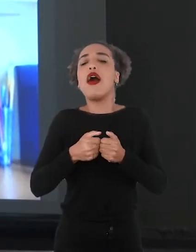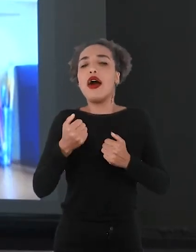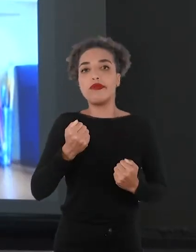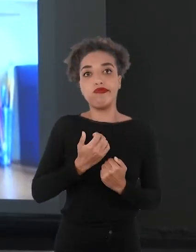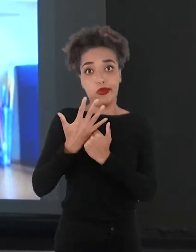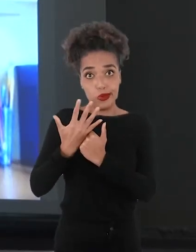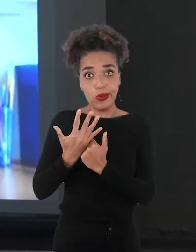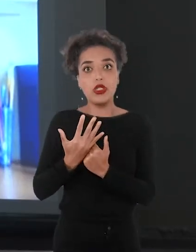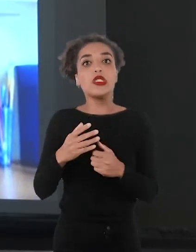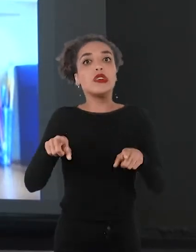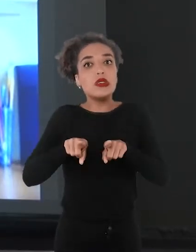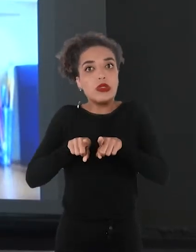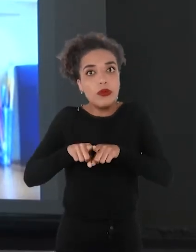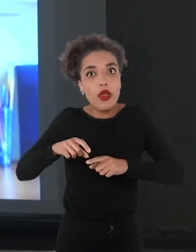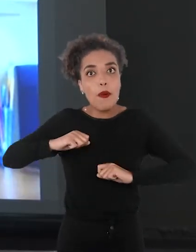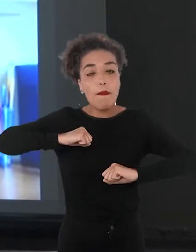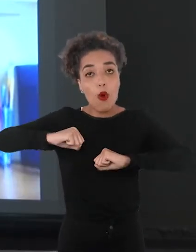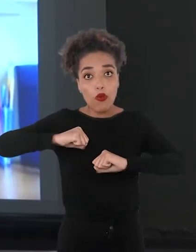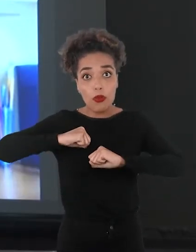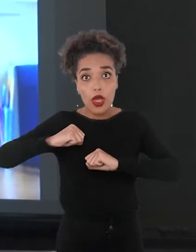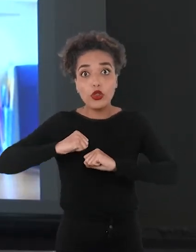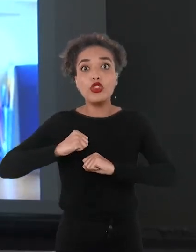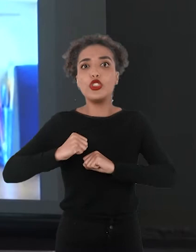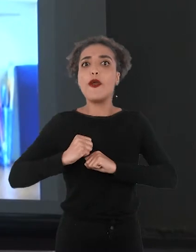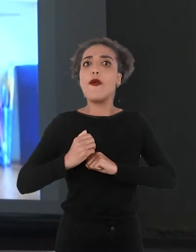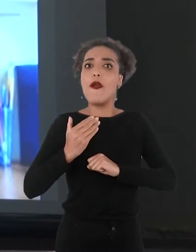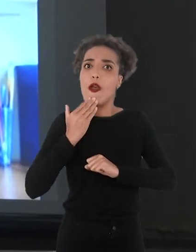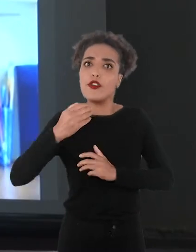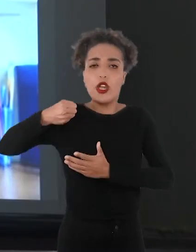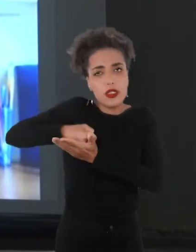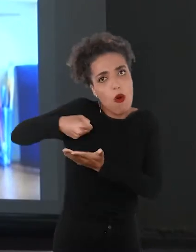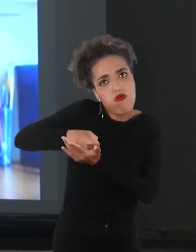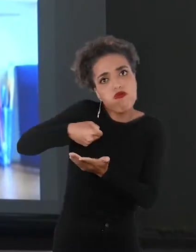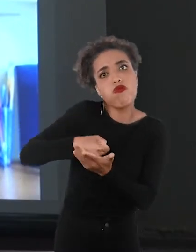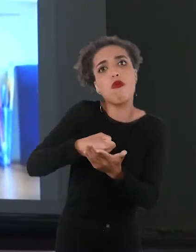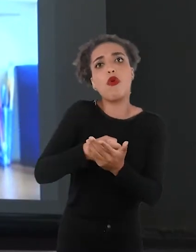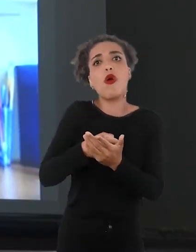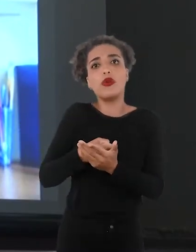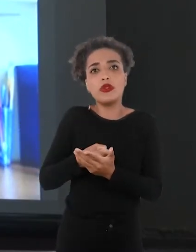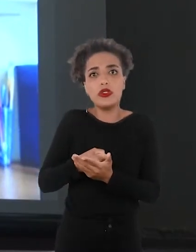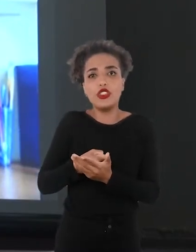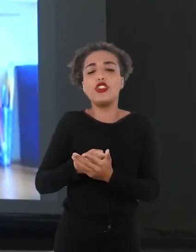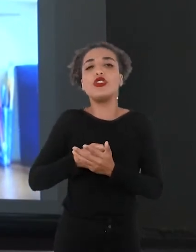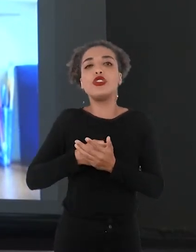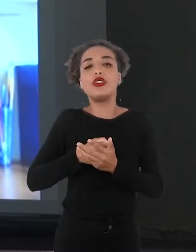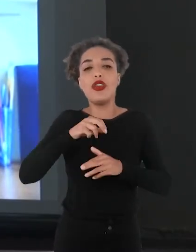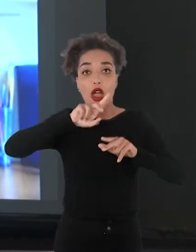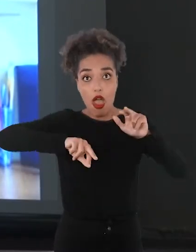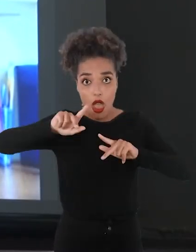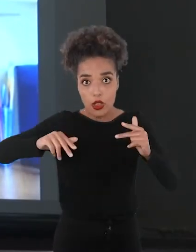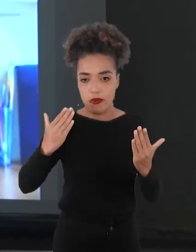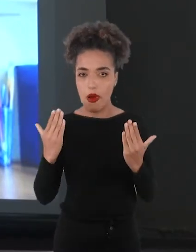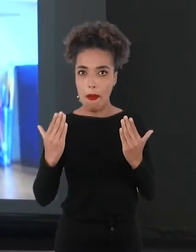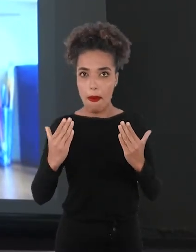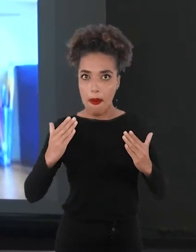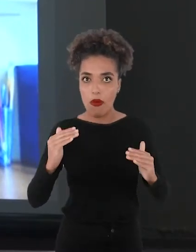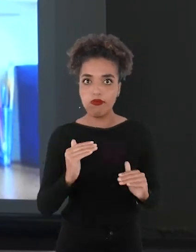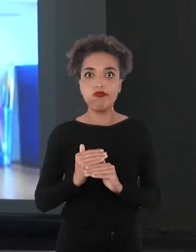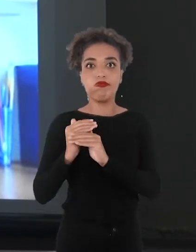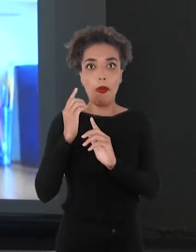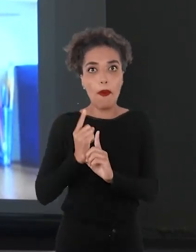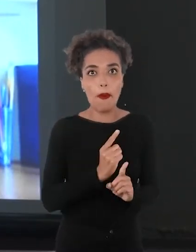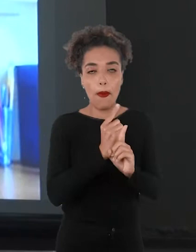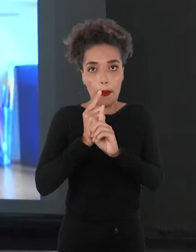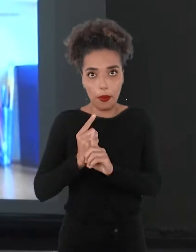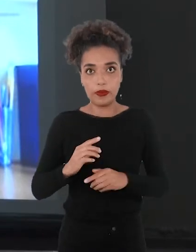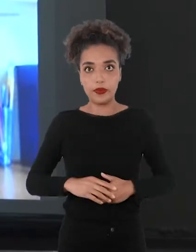com o movimento de reivindicação de procedimentos de heteroidentificação. Então, na UFMG e em